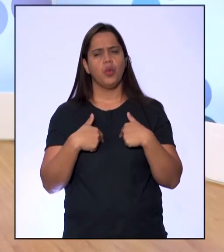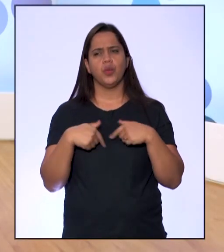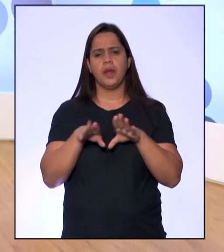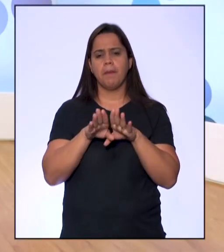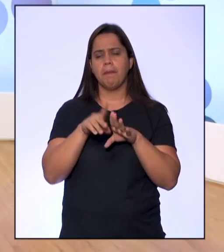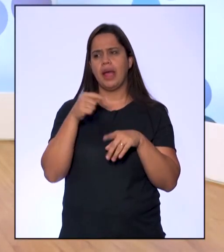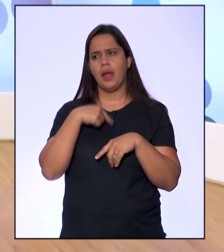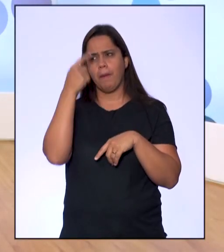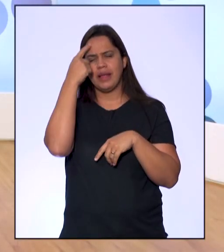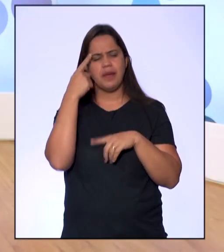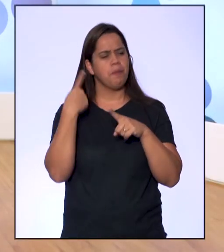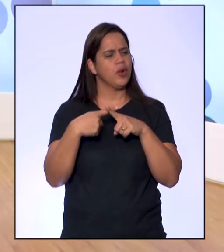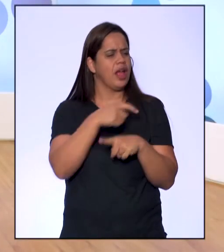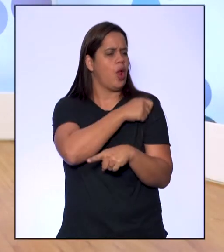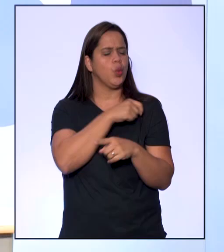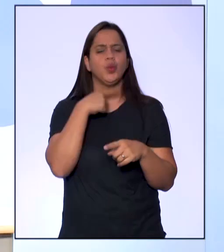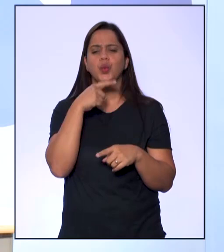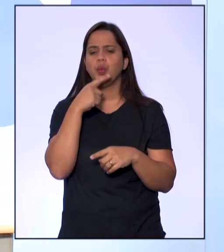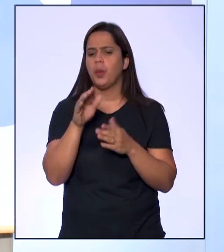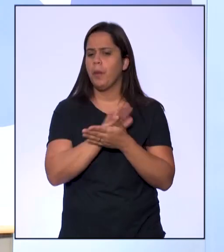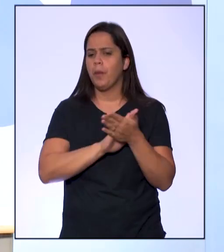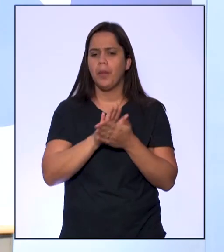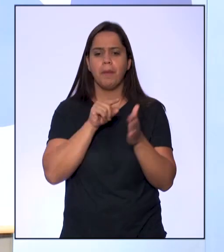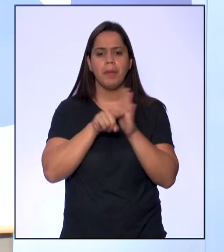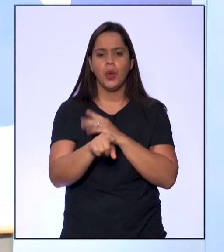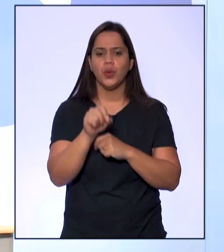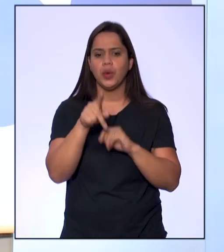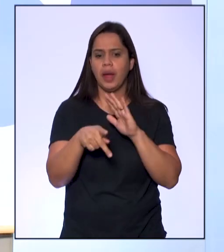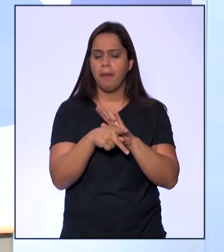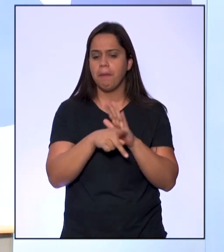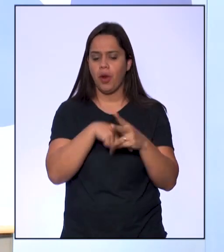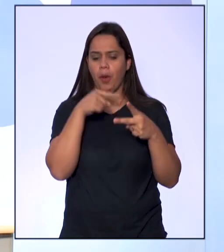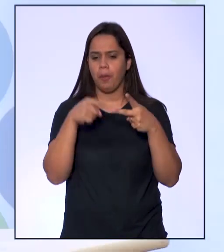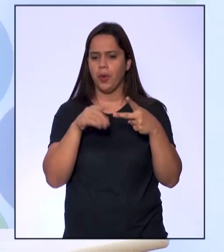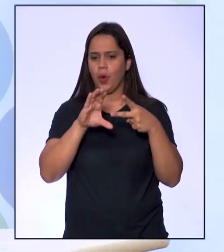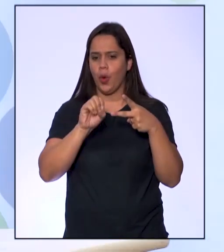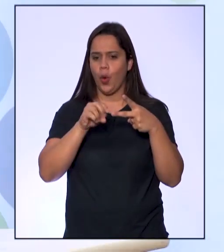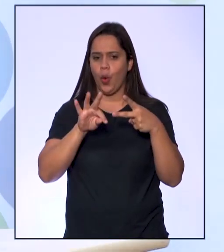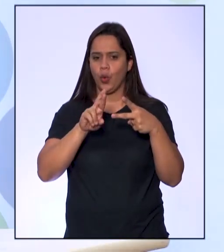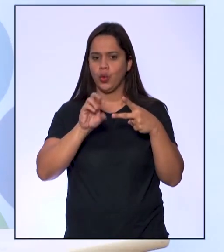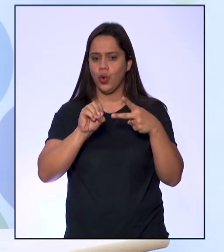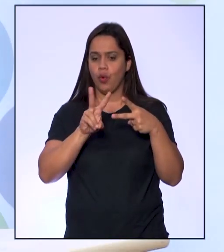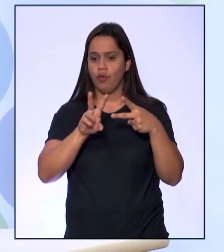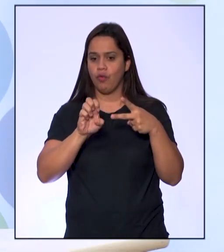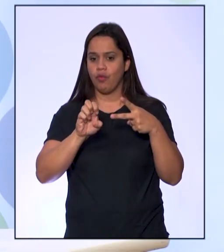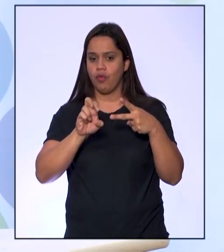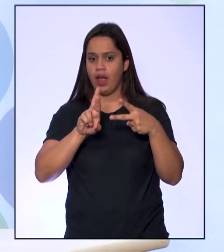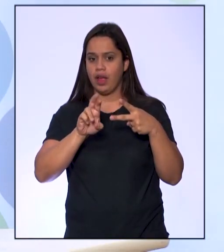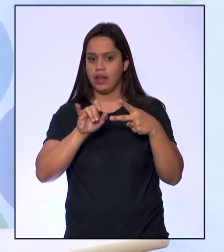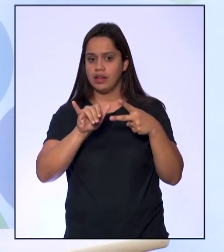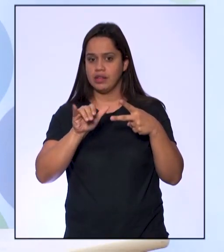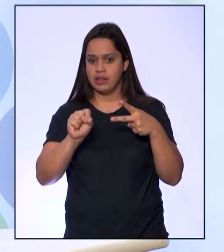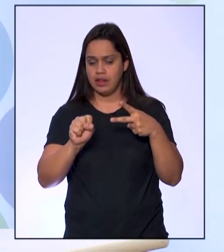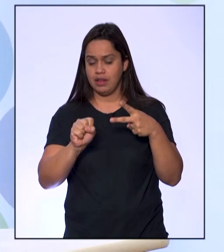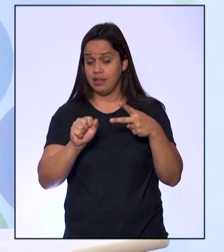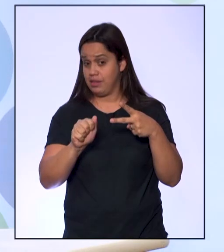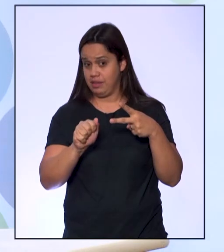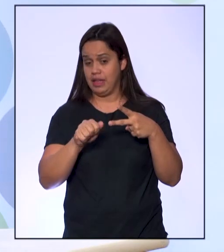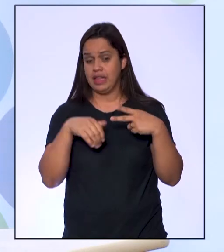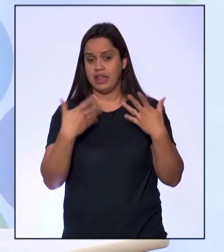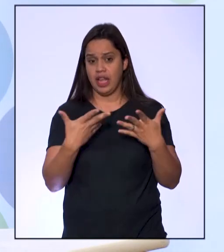Por que será? Porque é bem É complicadinho. bem complicado, muita gente confunde, não é mesmo? Muito